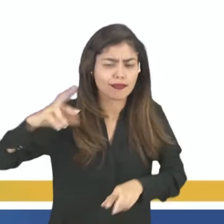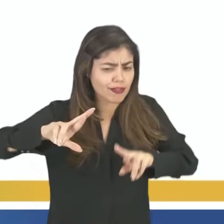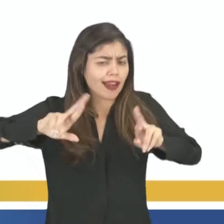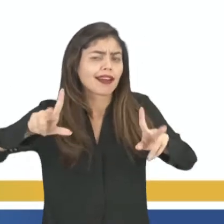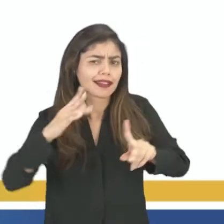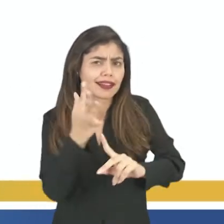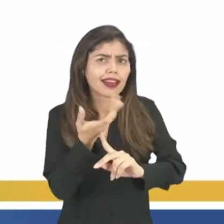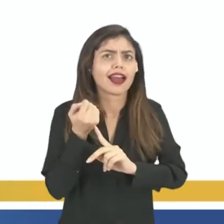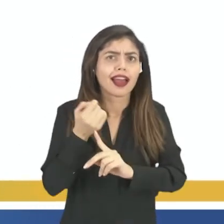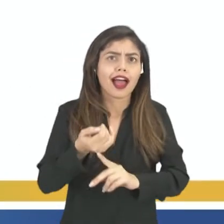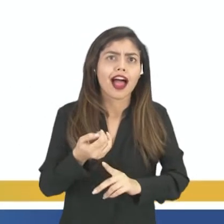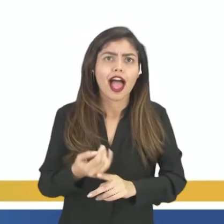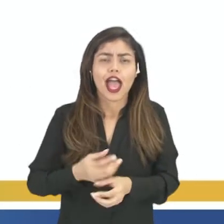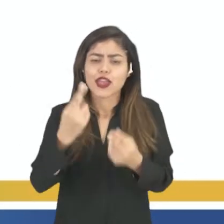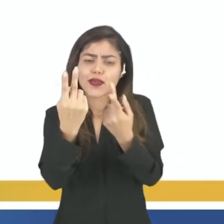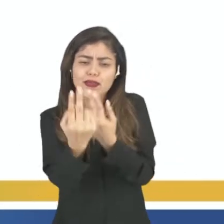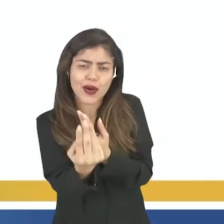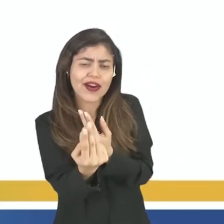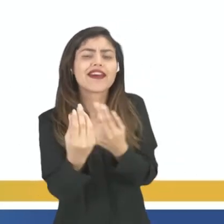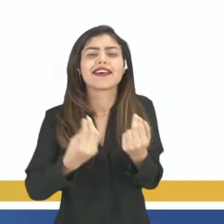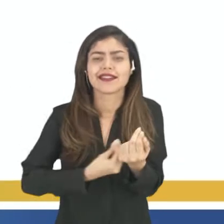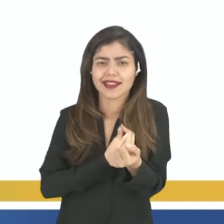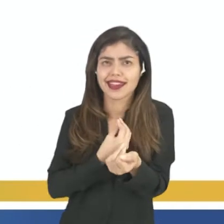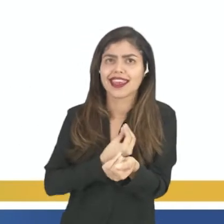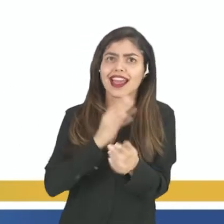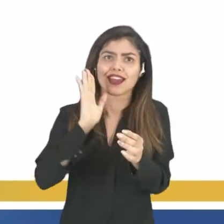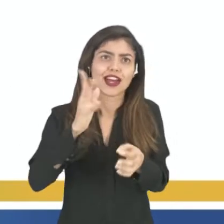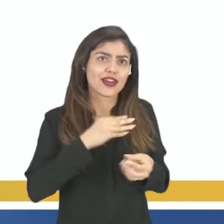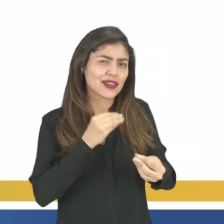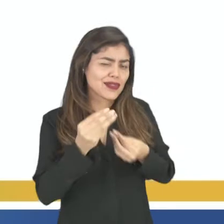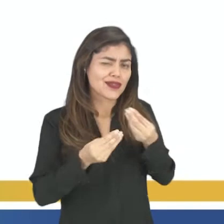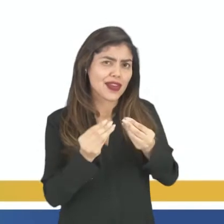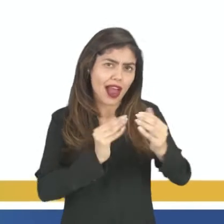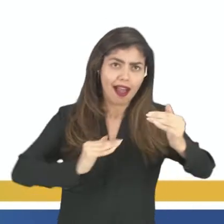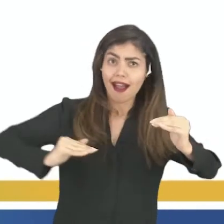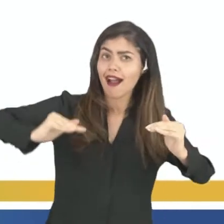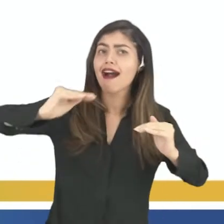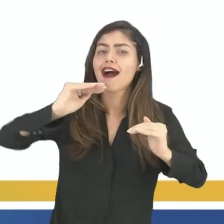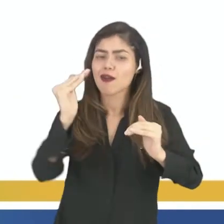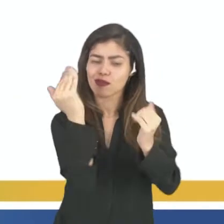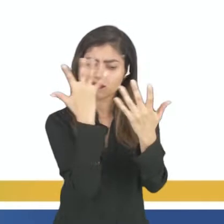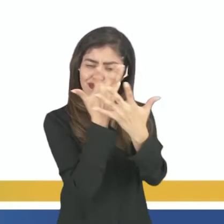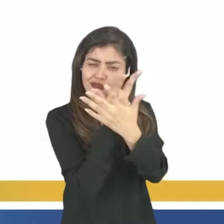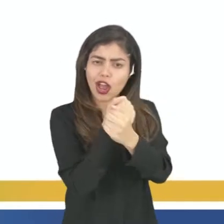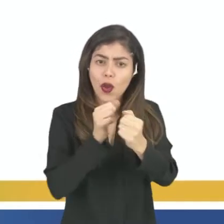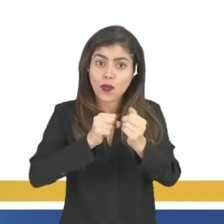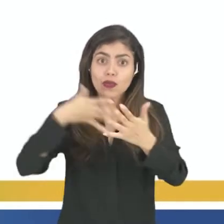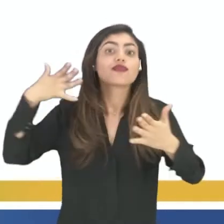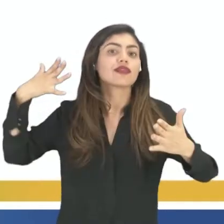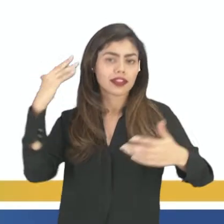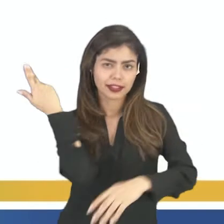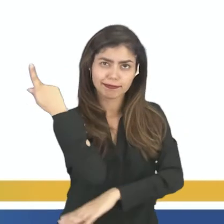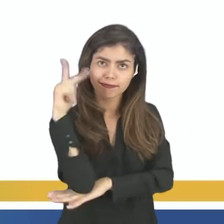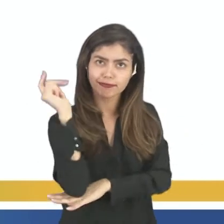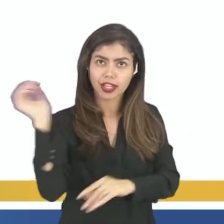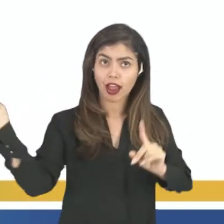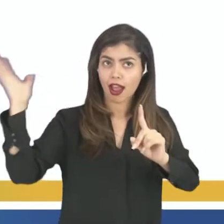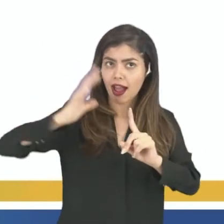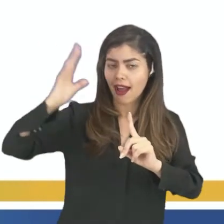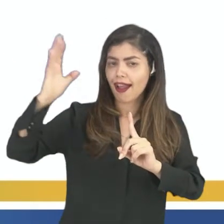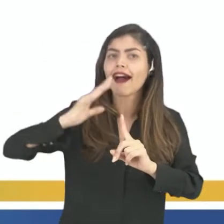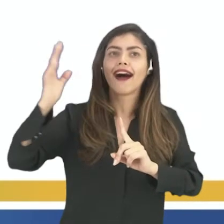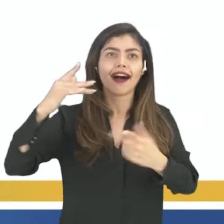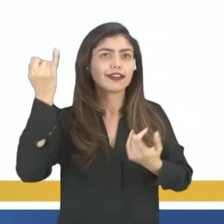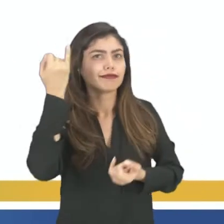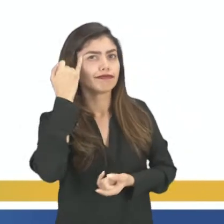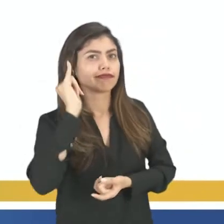arte imita a vida, porém de modo mais belo, sublimado. Muitos períodos artísticos foram influenciados pelo